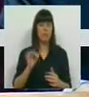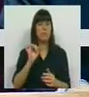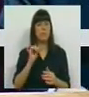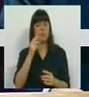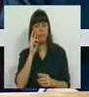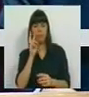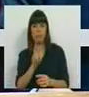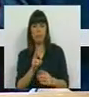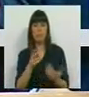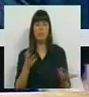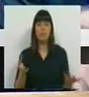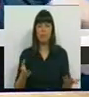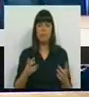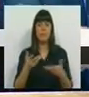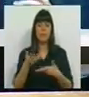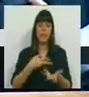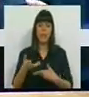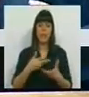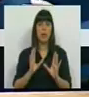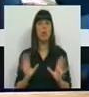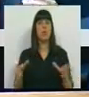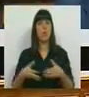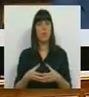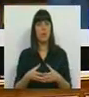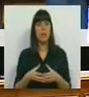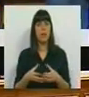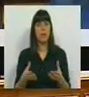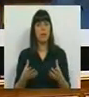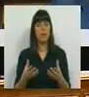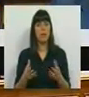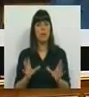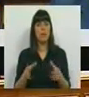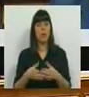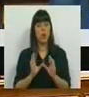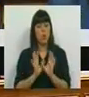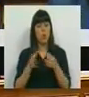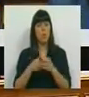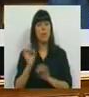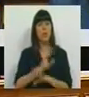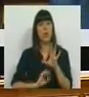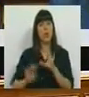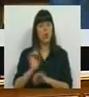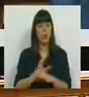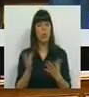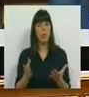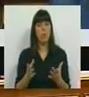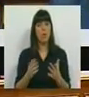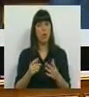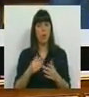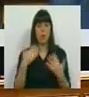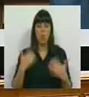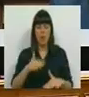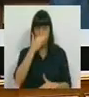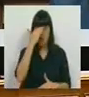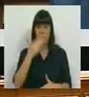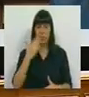sua observação de que a interação com a comunidade, com a Comissão Europeia, estava a ser dura, creio que